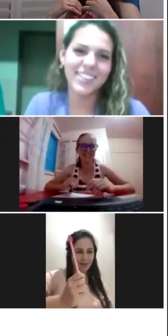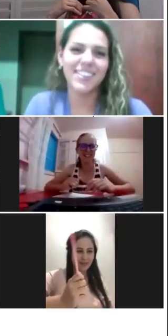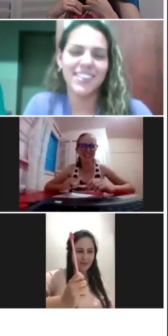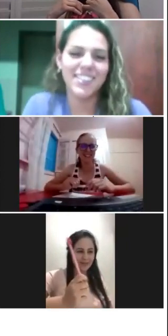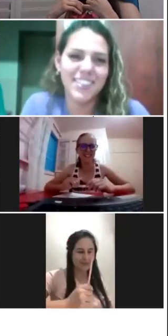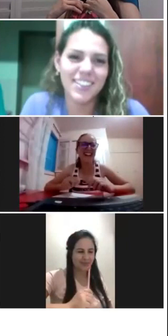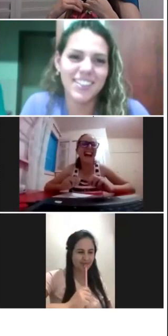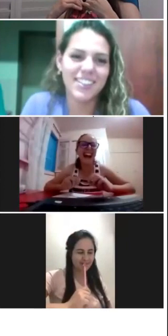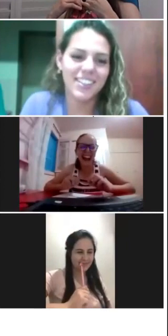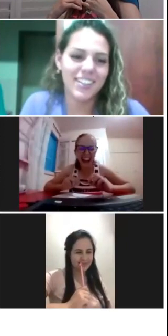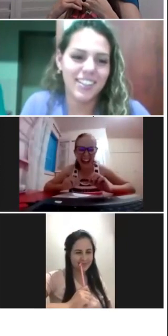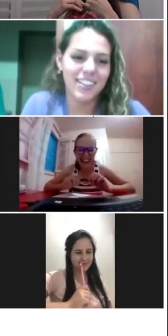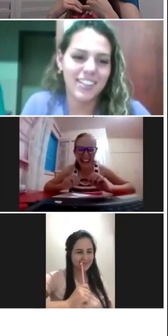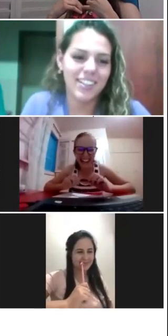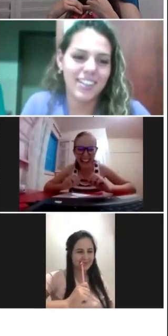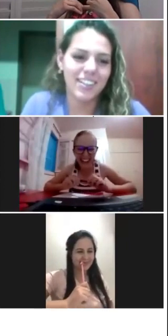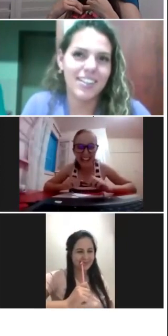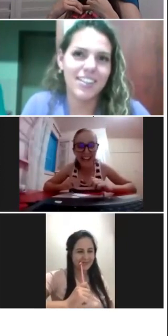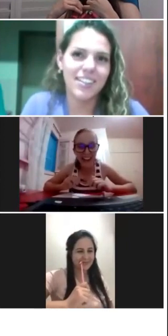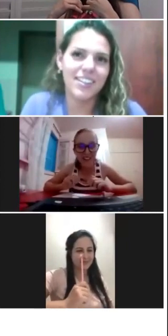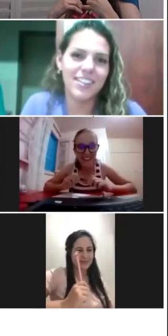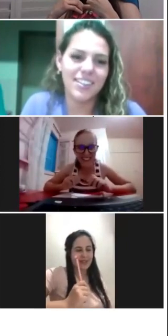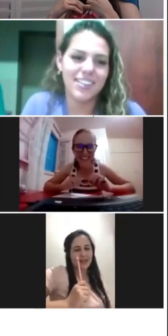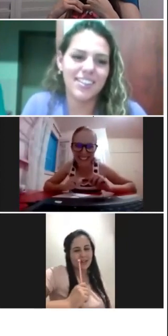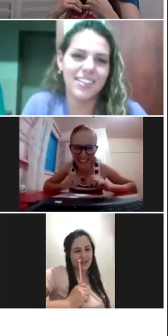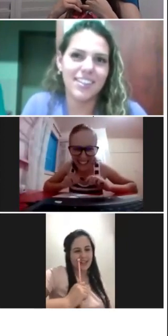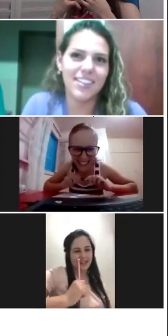Eu. Então explica lá. Eu.